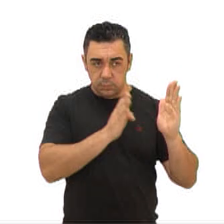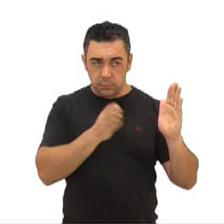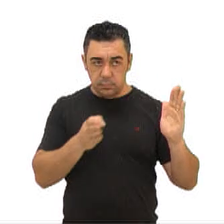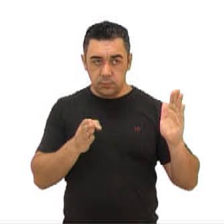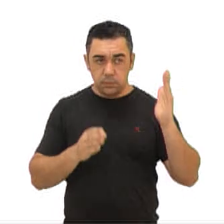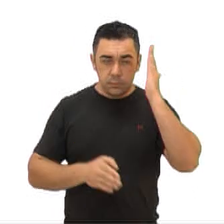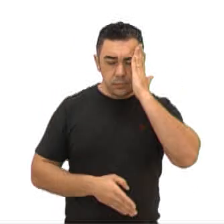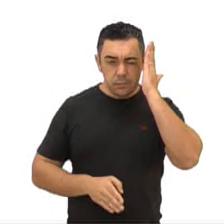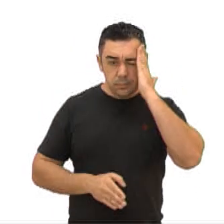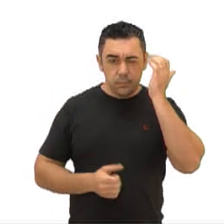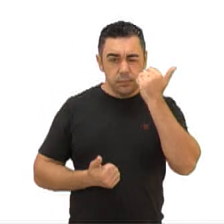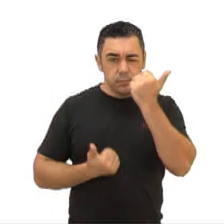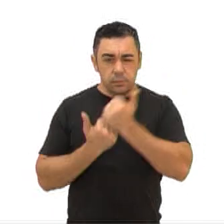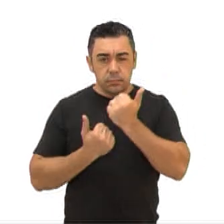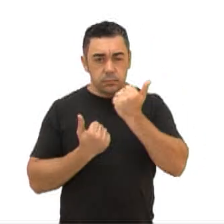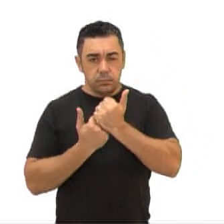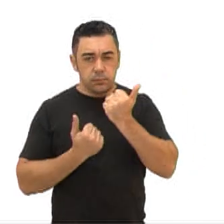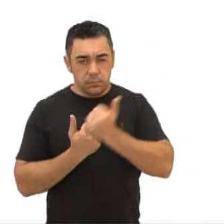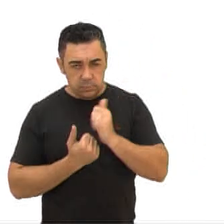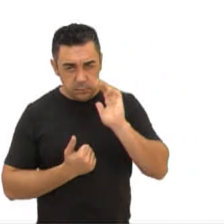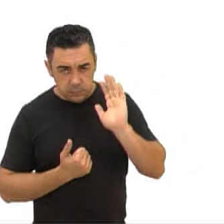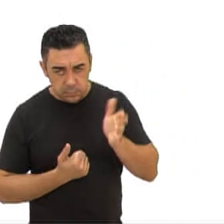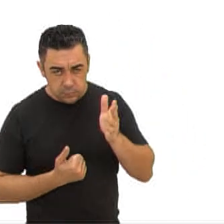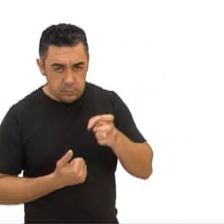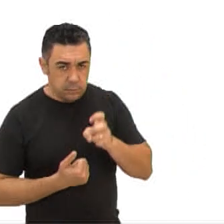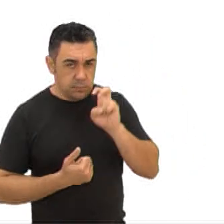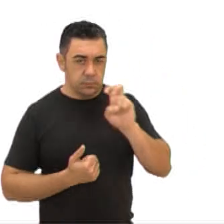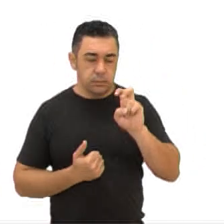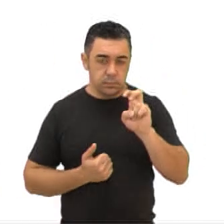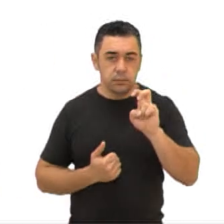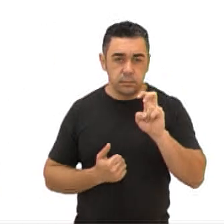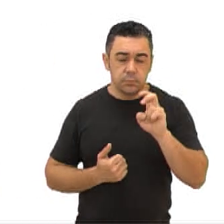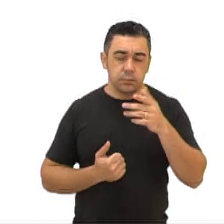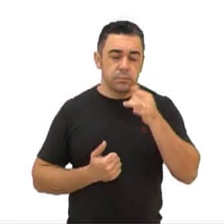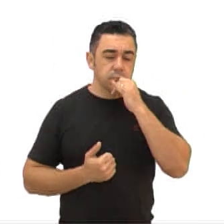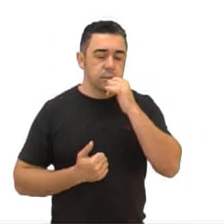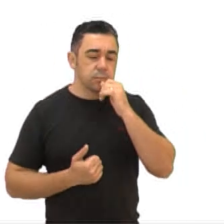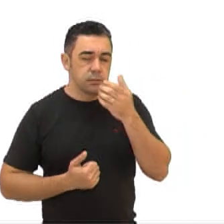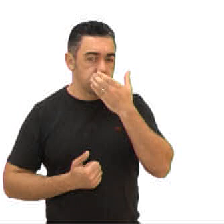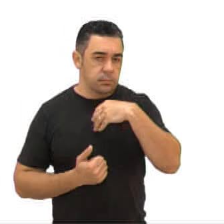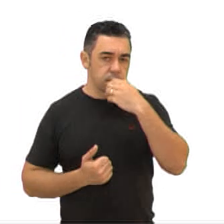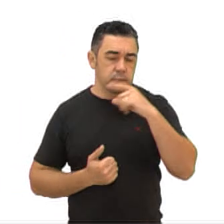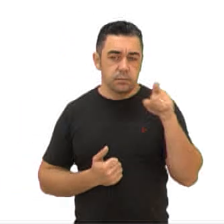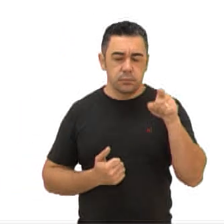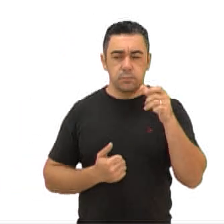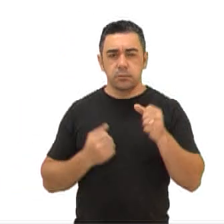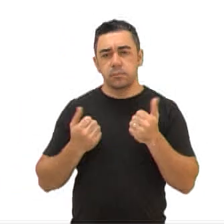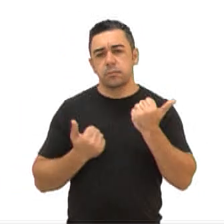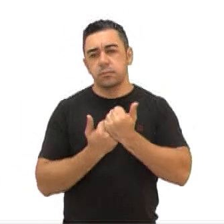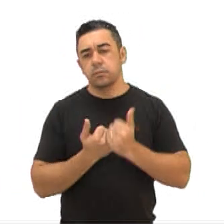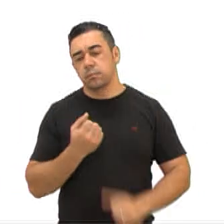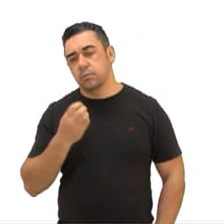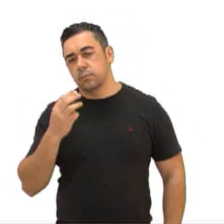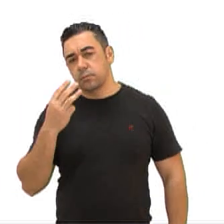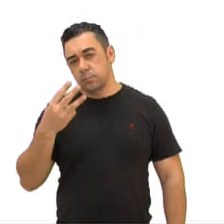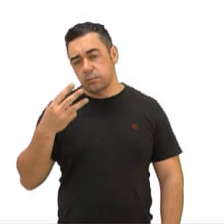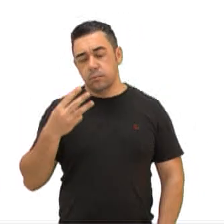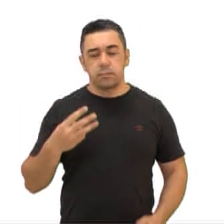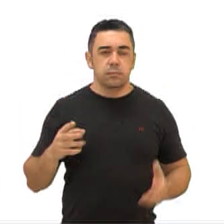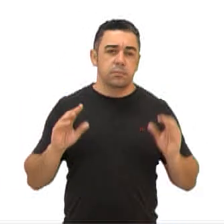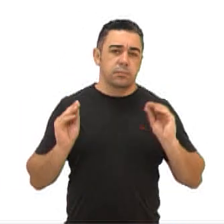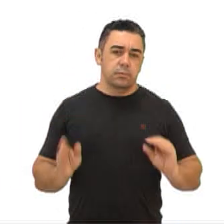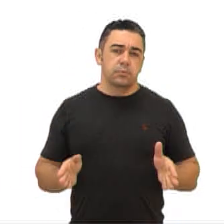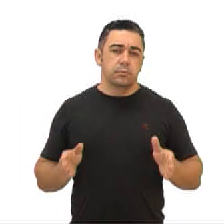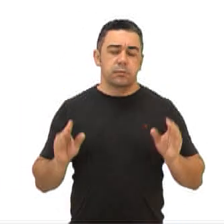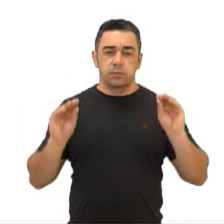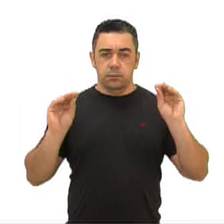tem, você já substituiu o símbolo da maçã pelo número 3. Então agora você já tem toda a